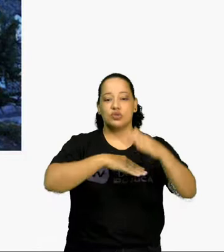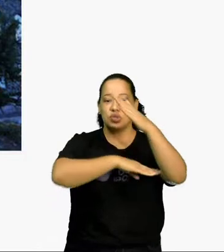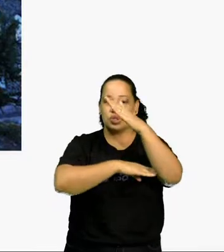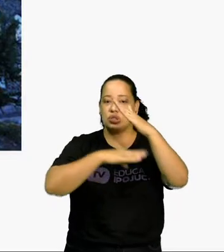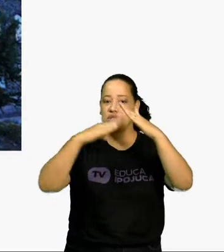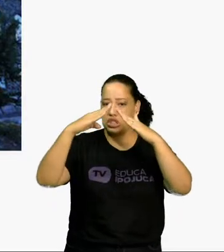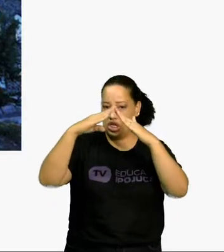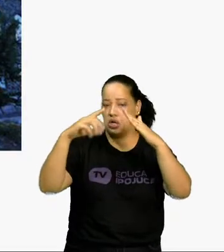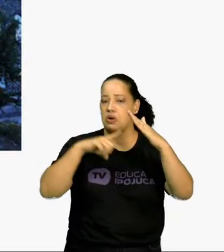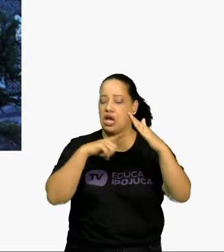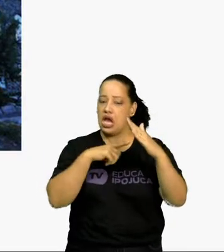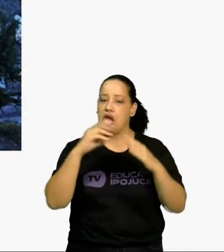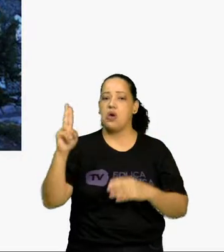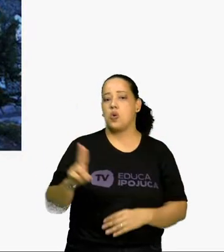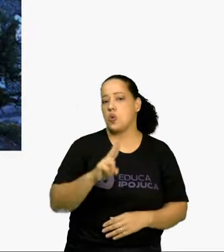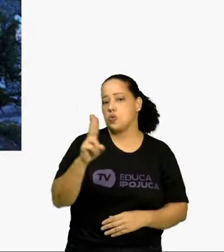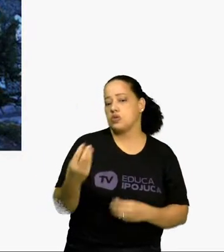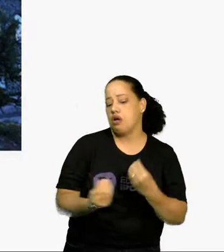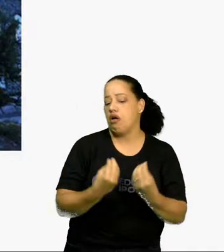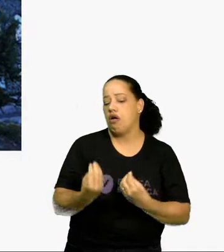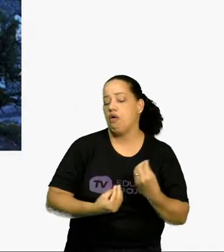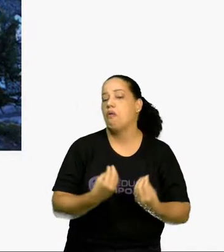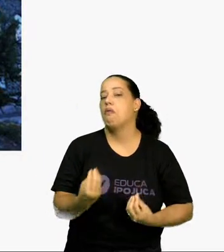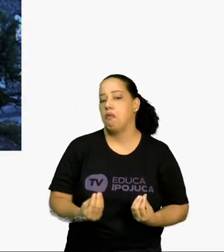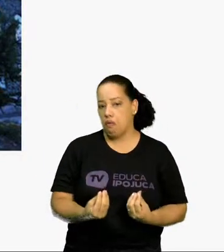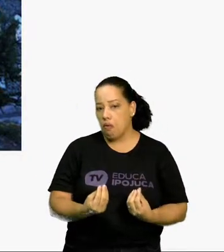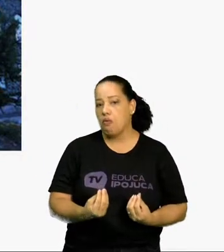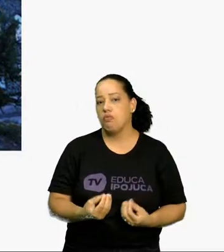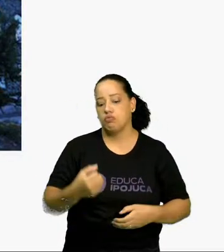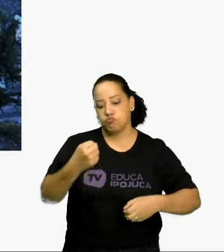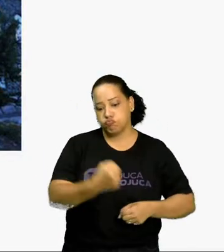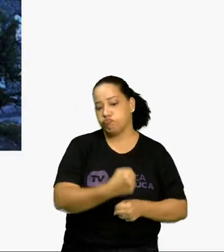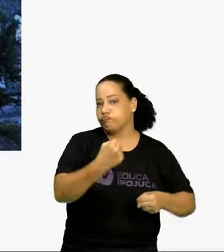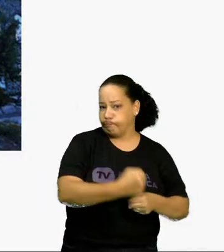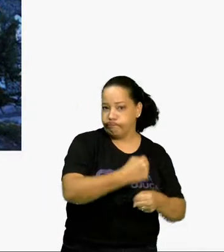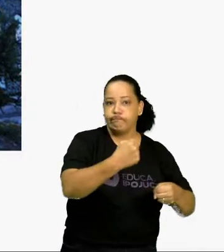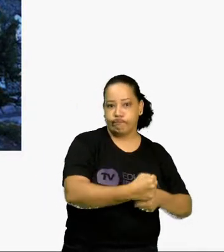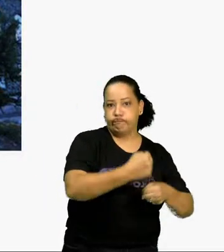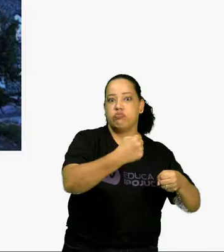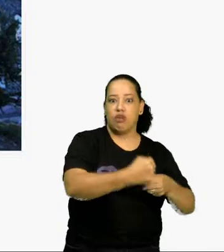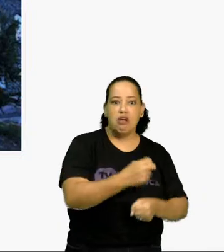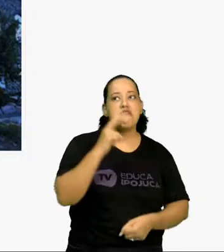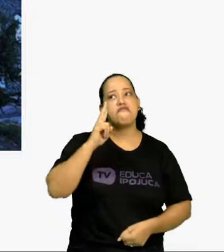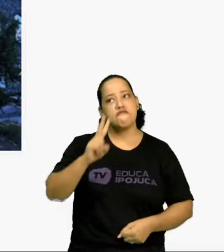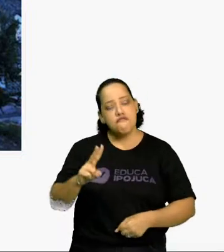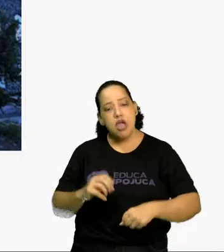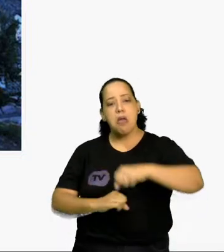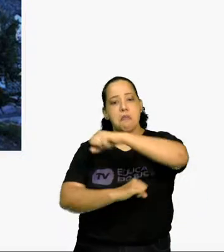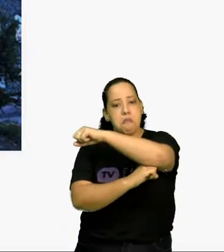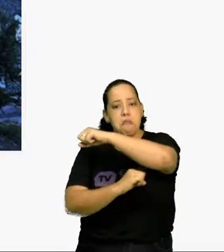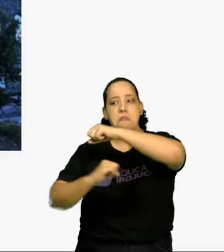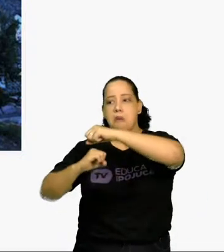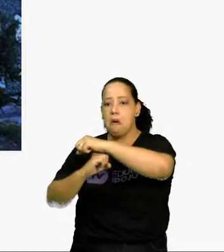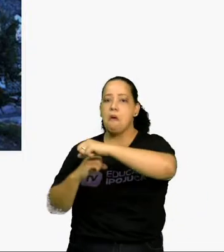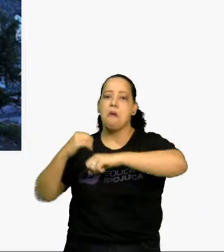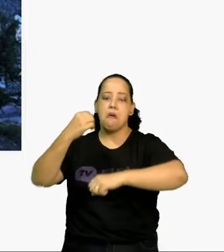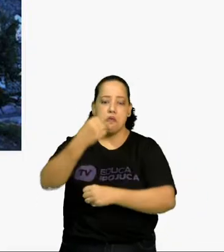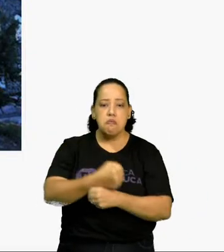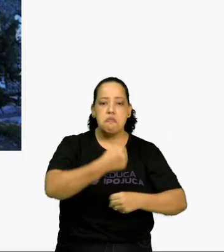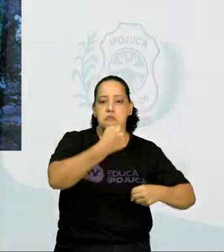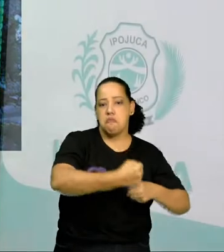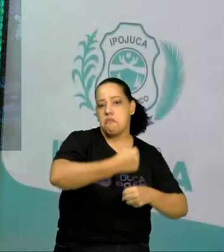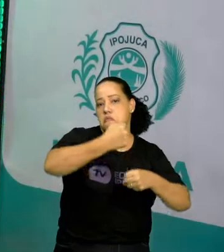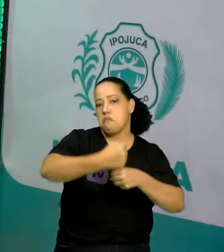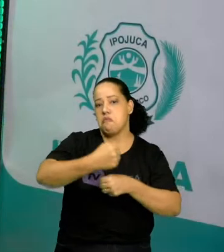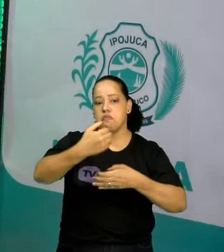triângulos são muito usados na construção civil. Você vê muito pontes, construções. Por